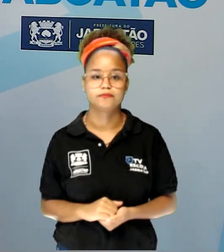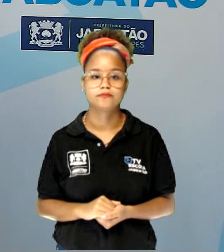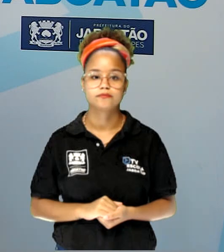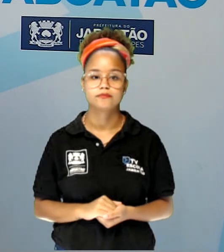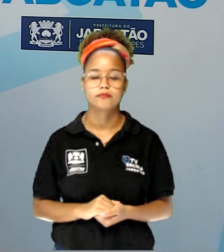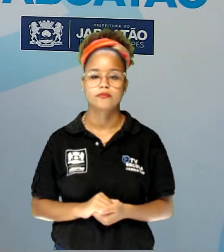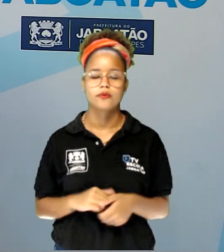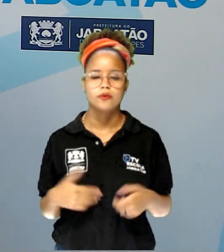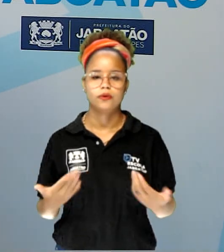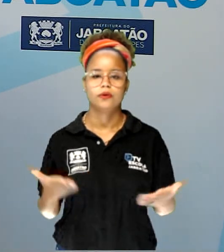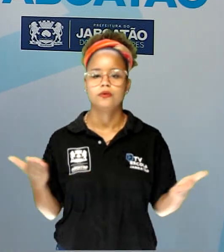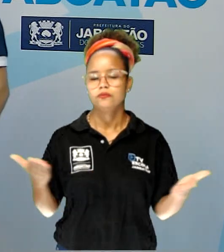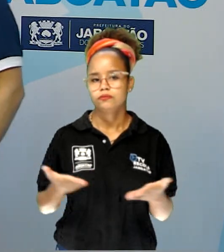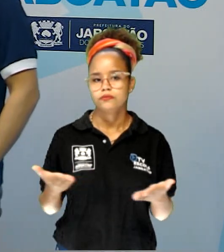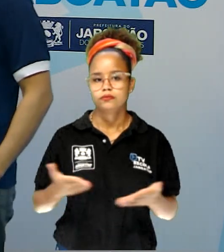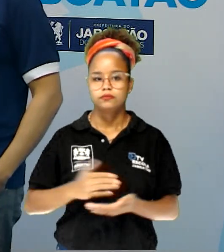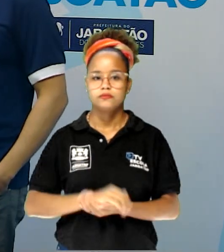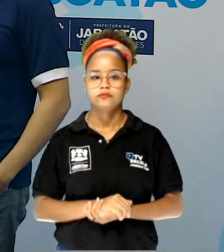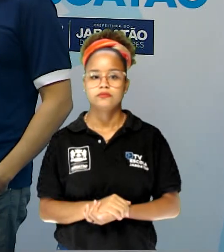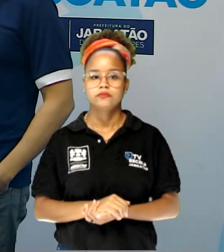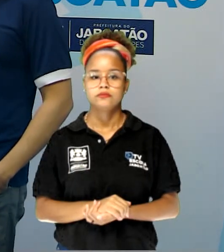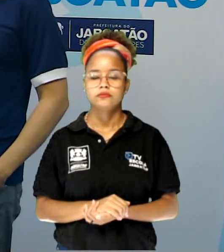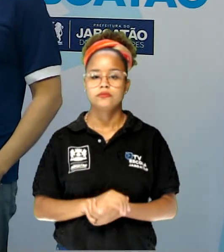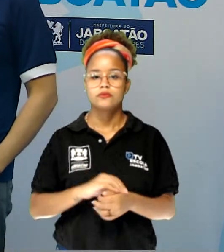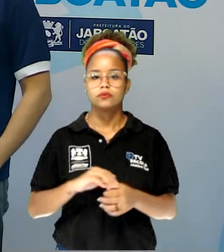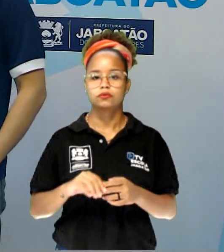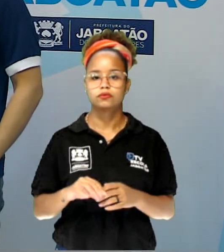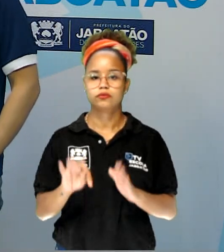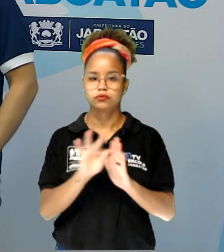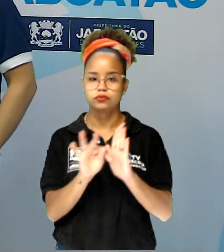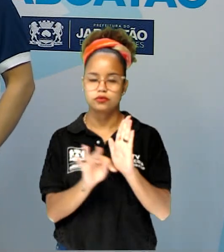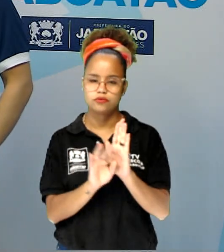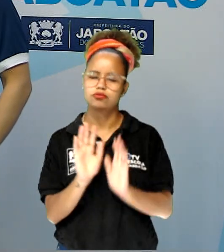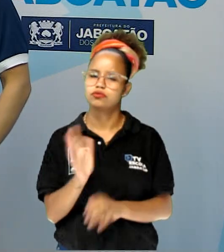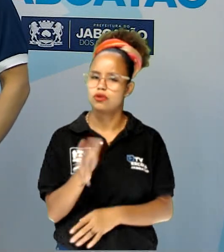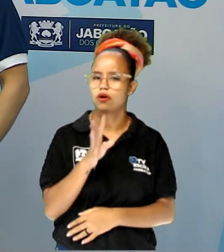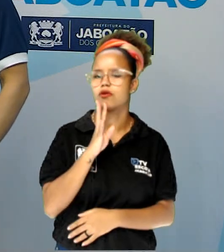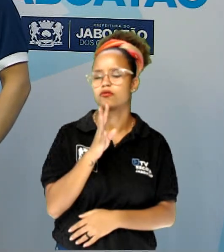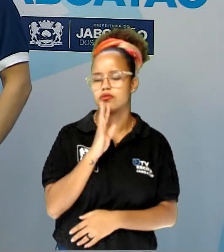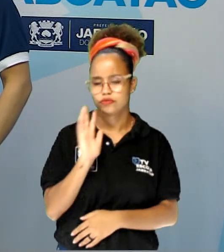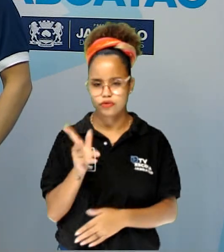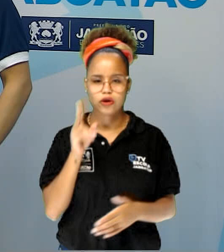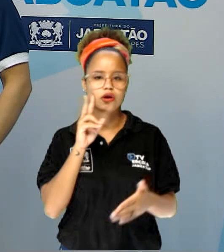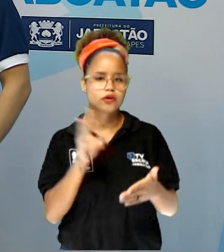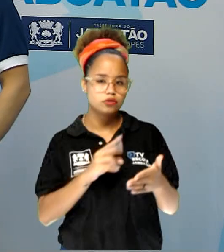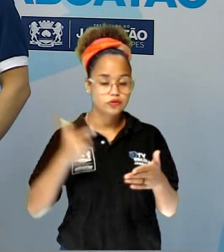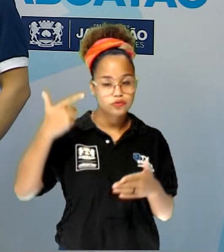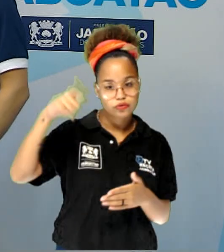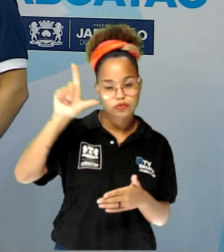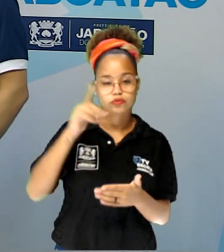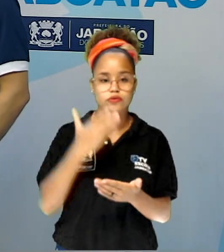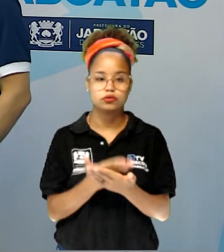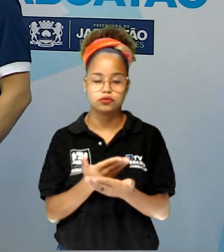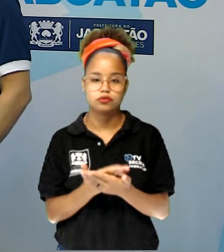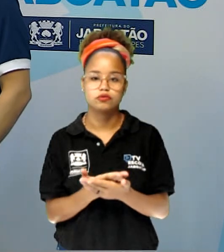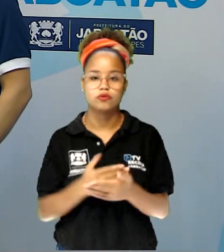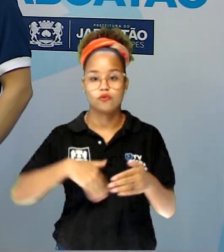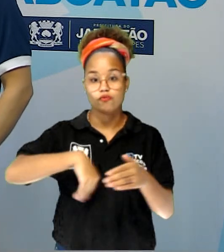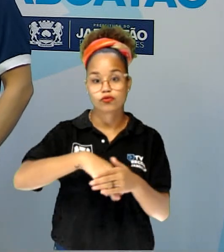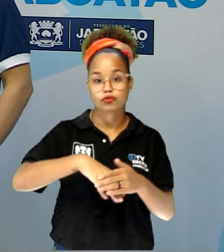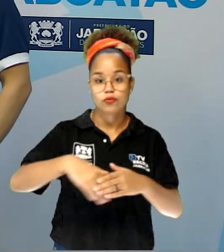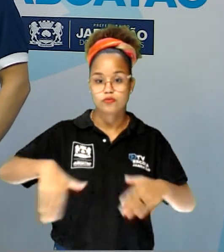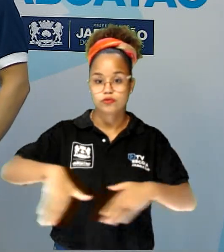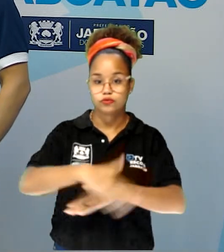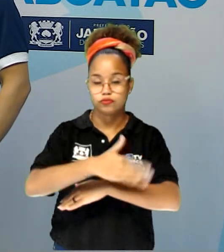Bom, vamos adiante aí, agora com um texto que nós também já conhecemos, já foi lido em outras aulas nossas, né? É o Futebol de